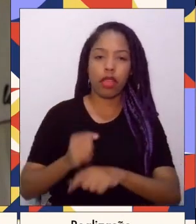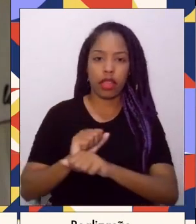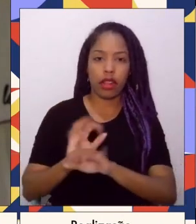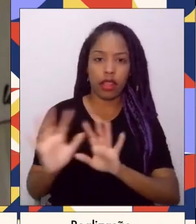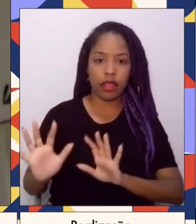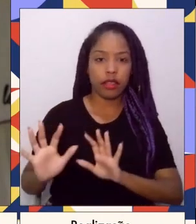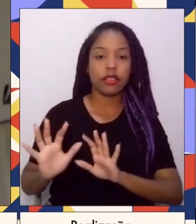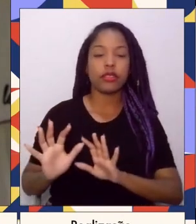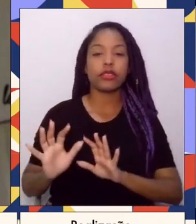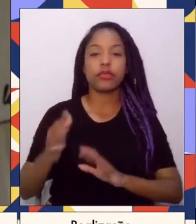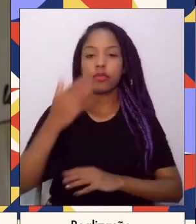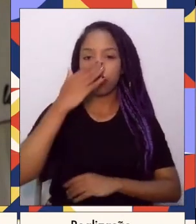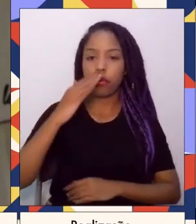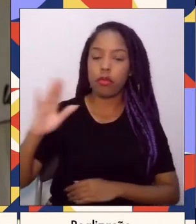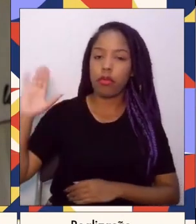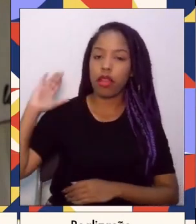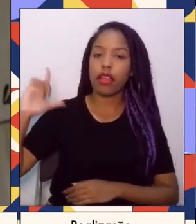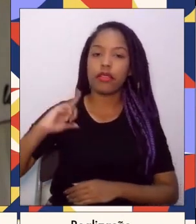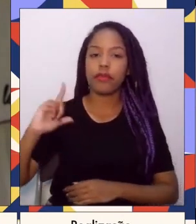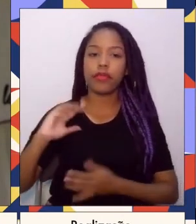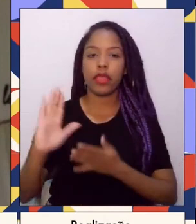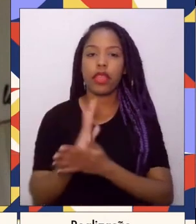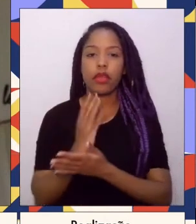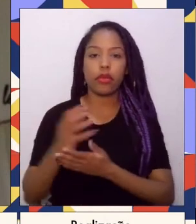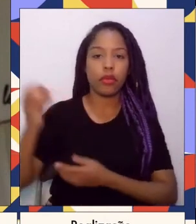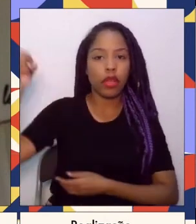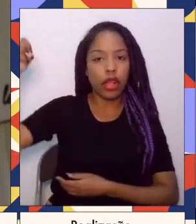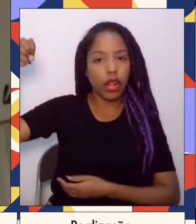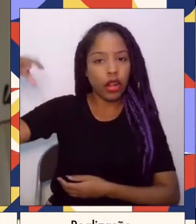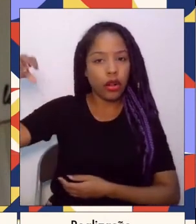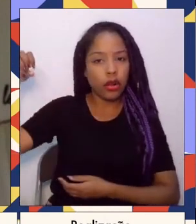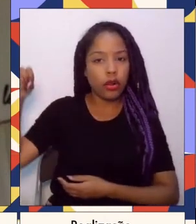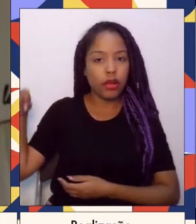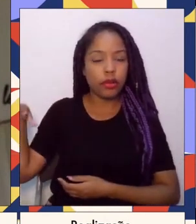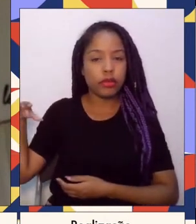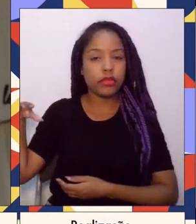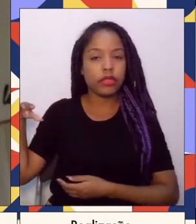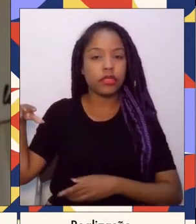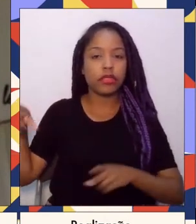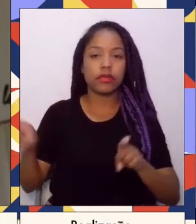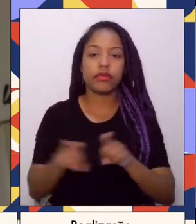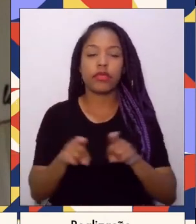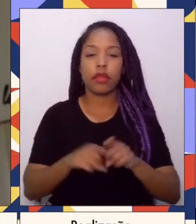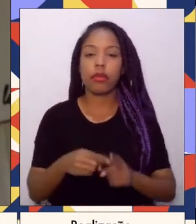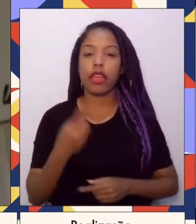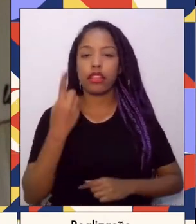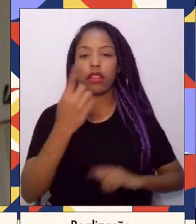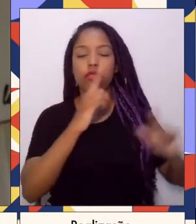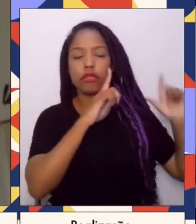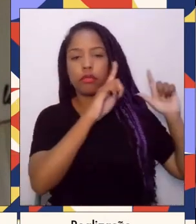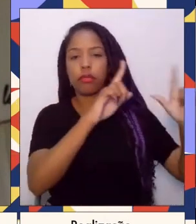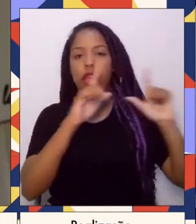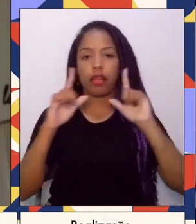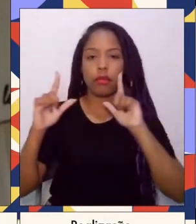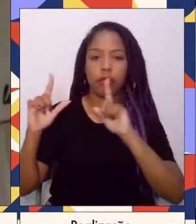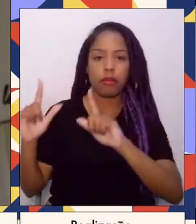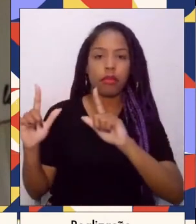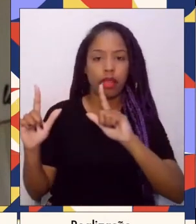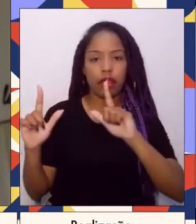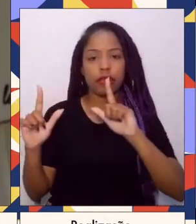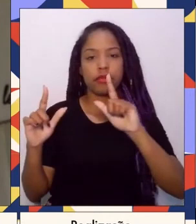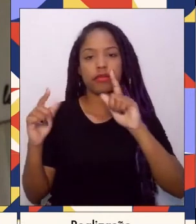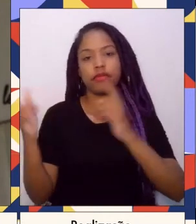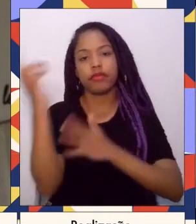ao fundo dá para ver algumas luzes penduradas no cantinho e dois quadros também um pouco mais abstratos na